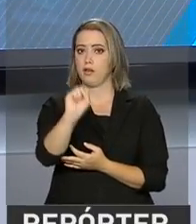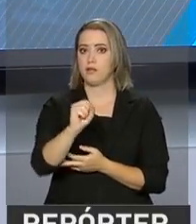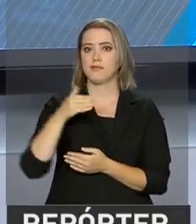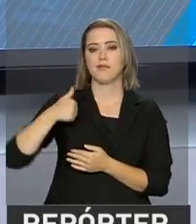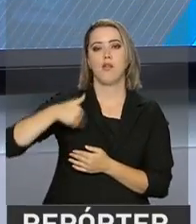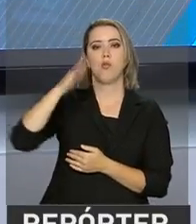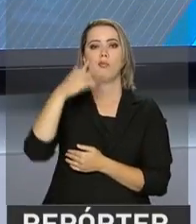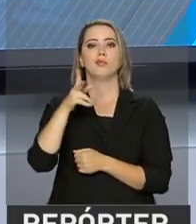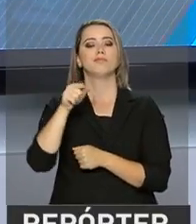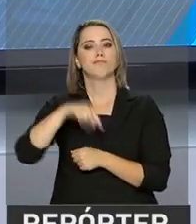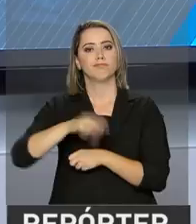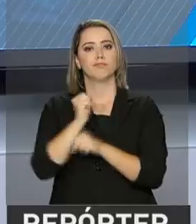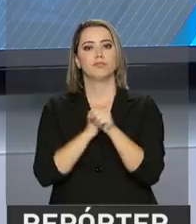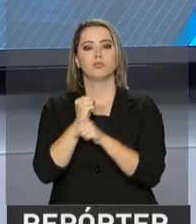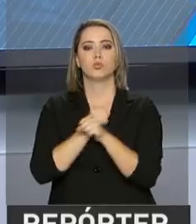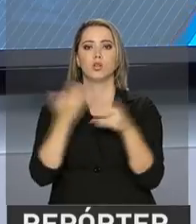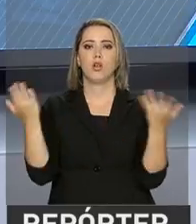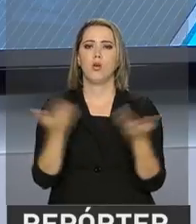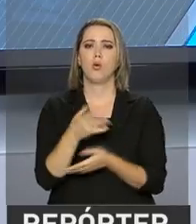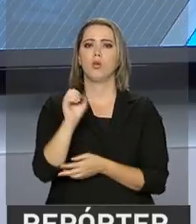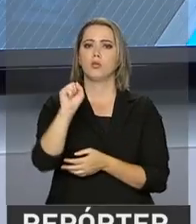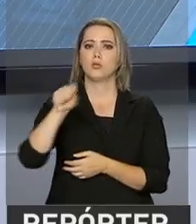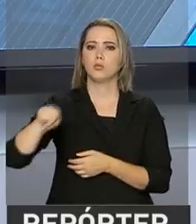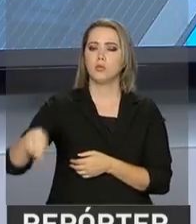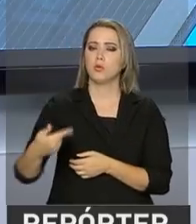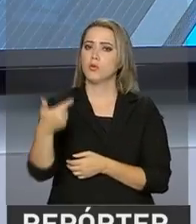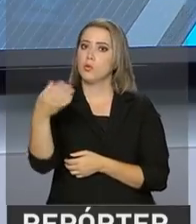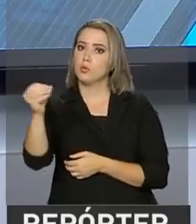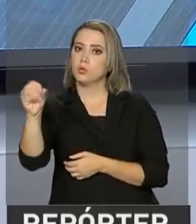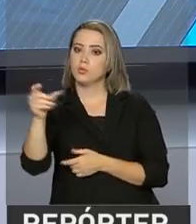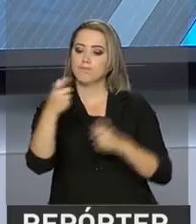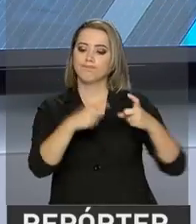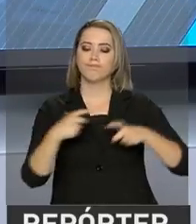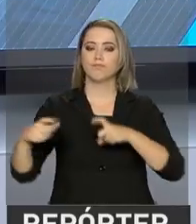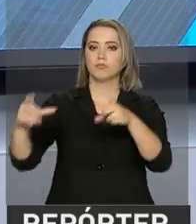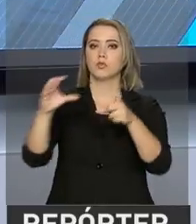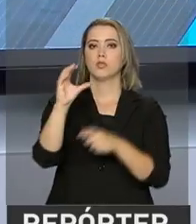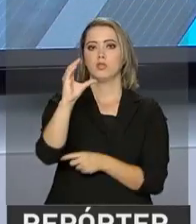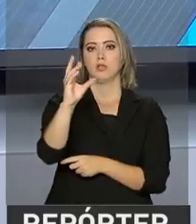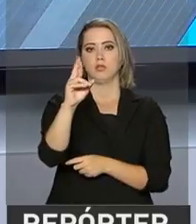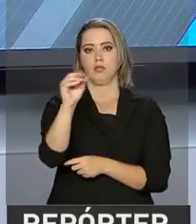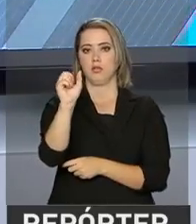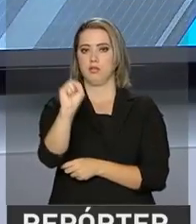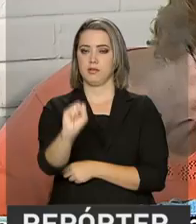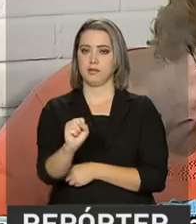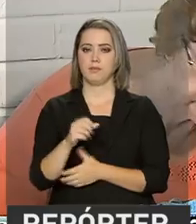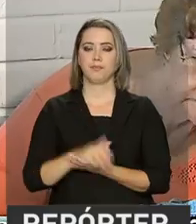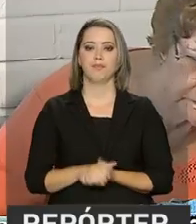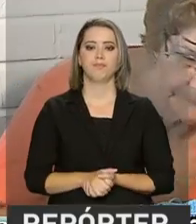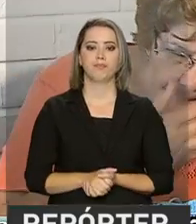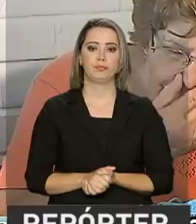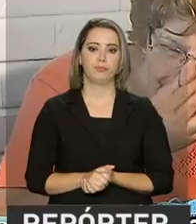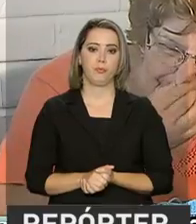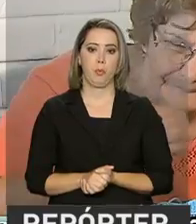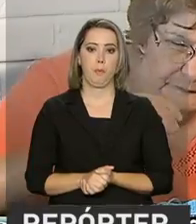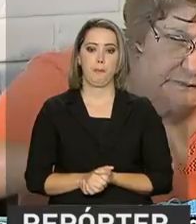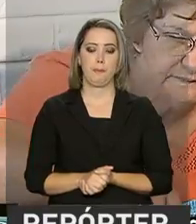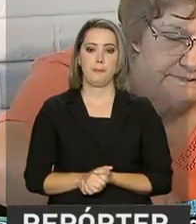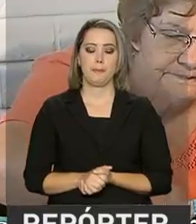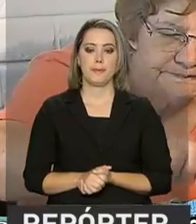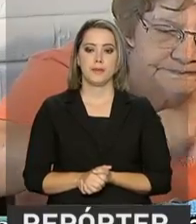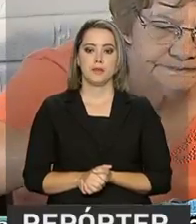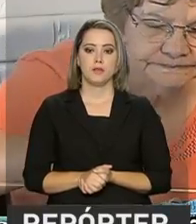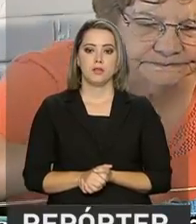2016 agora são mais de 8 mil e 200 casos por todo o país eu